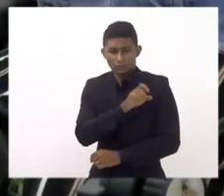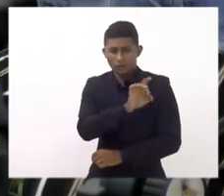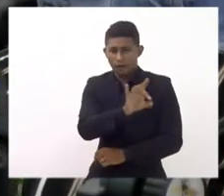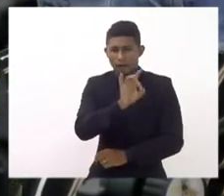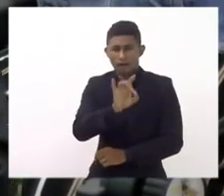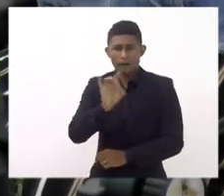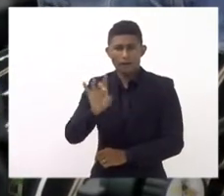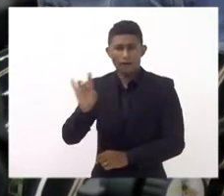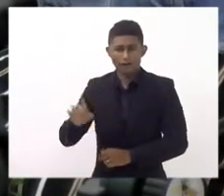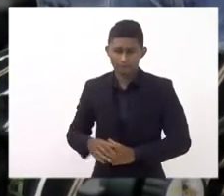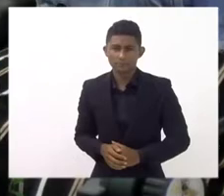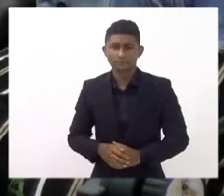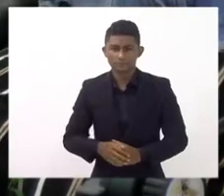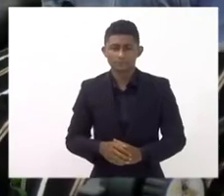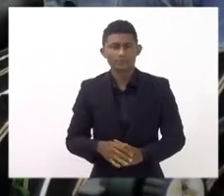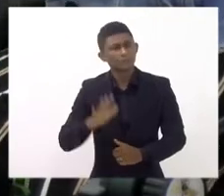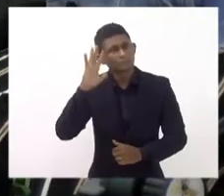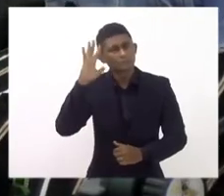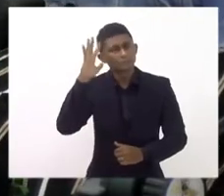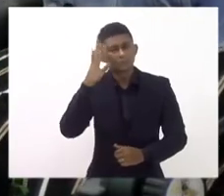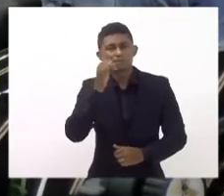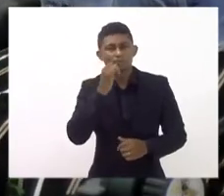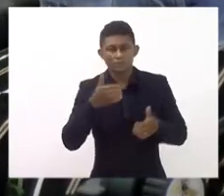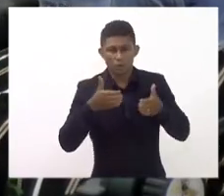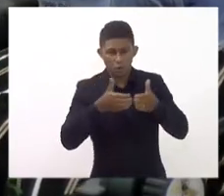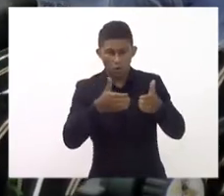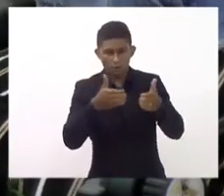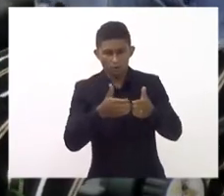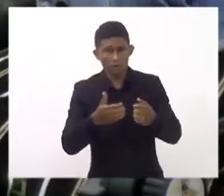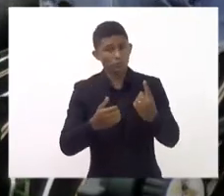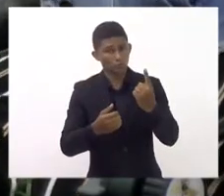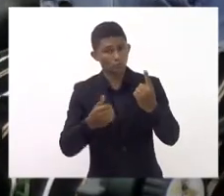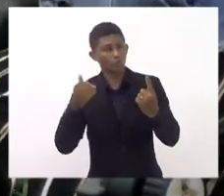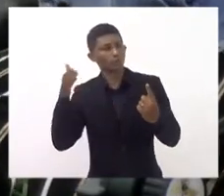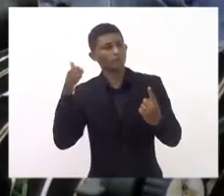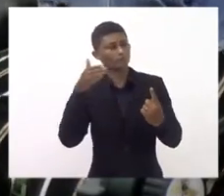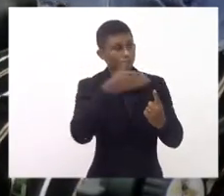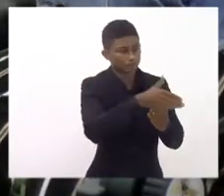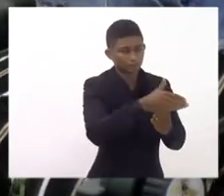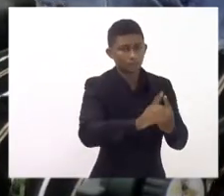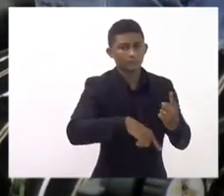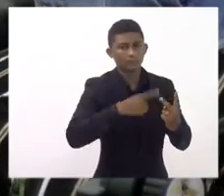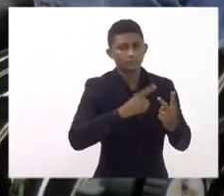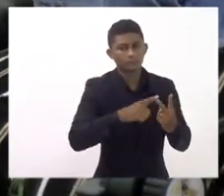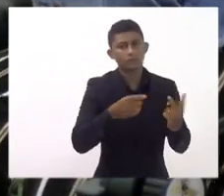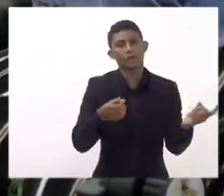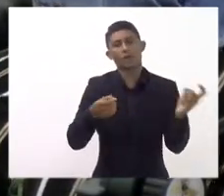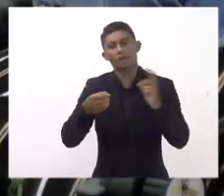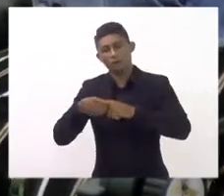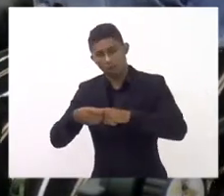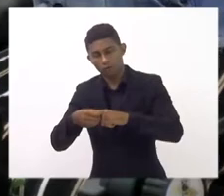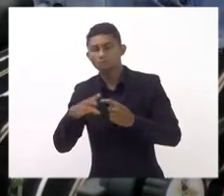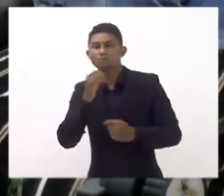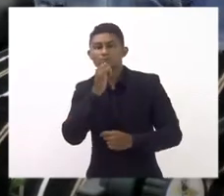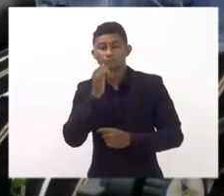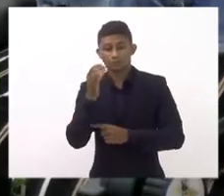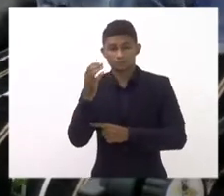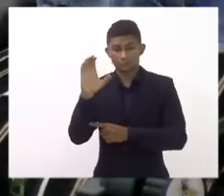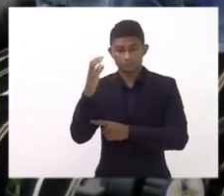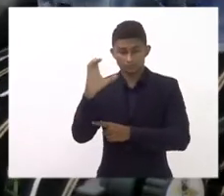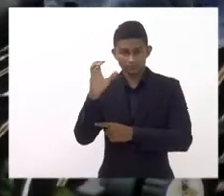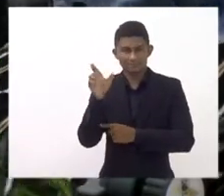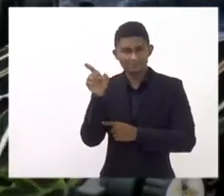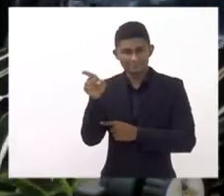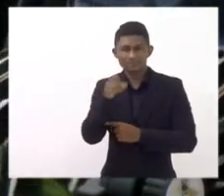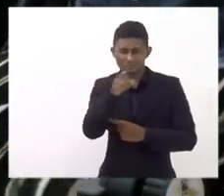se considerarmos uma passagem de ônibus para ir e outra para voltar. Em Niterói, como o senhor